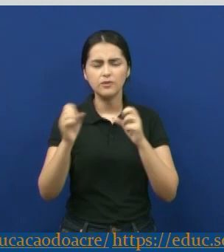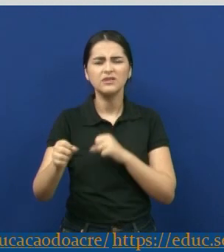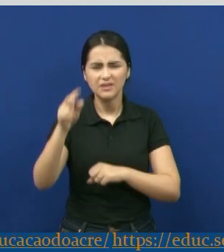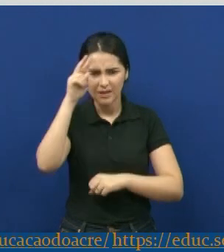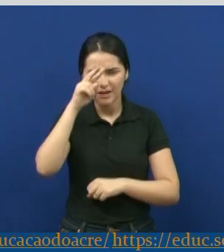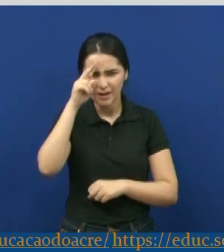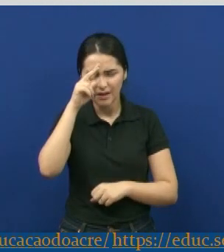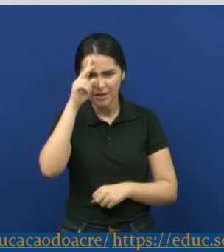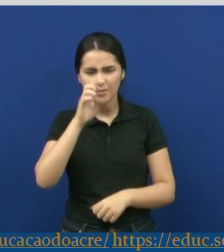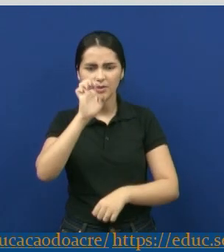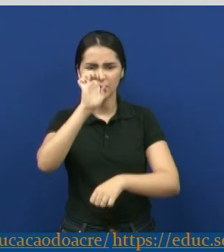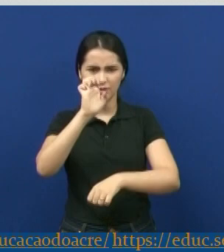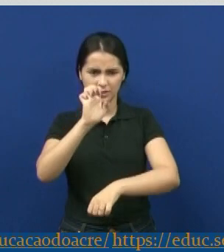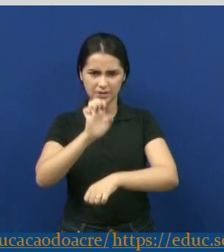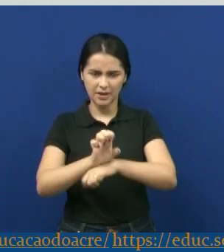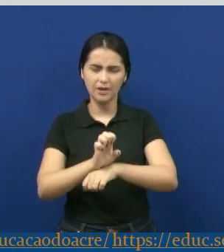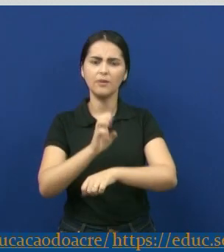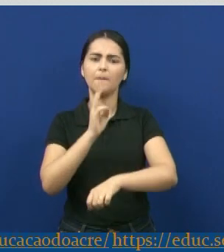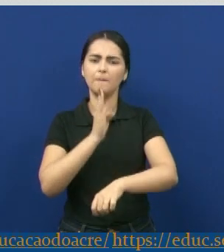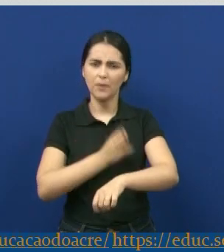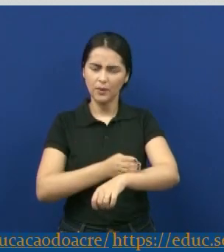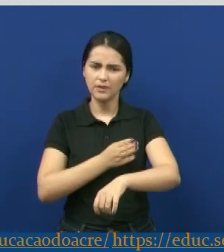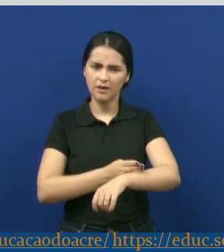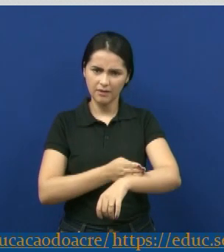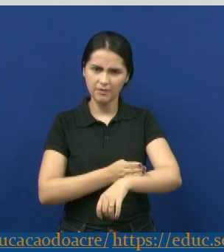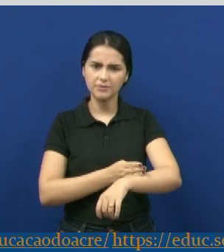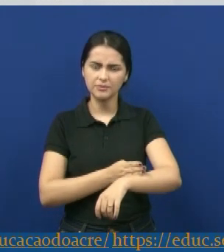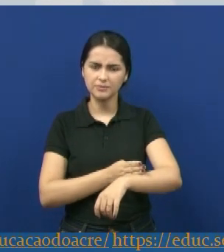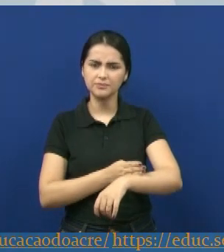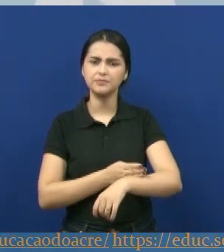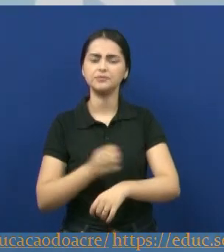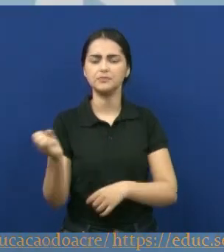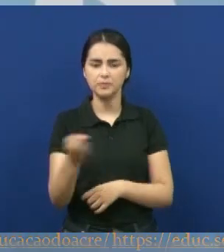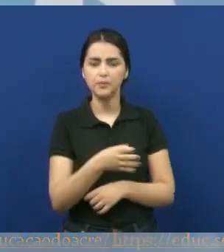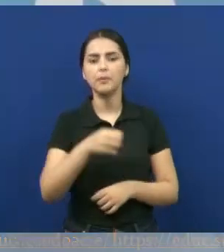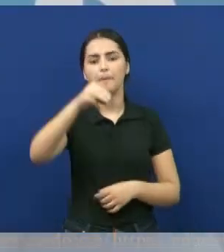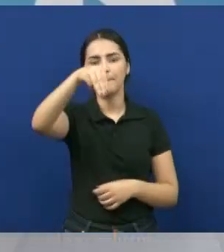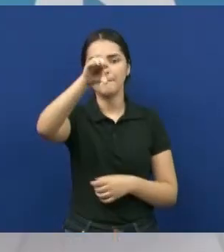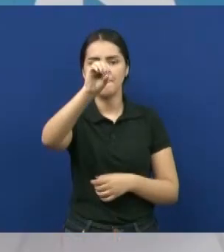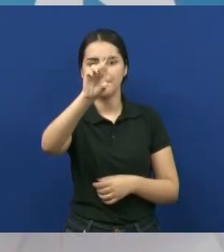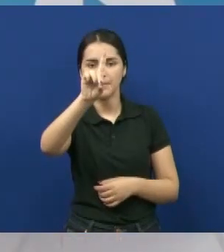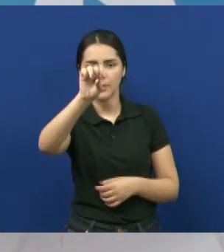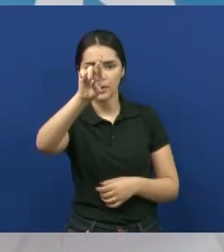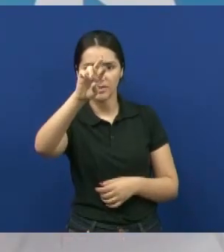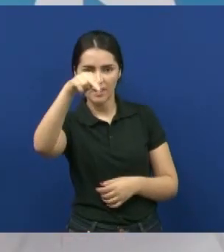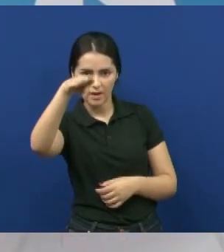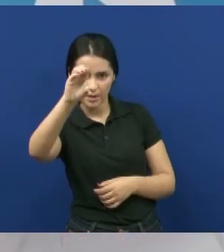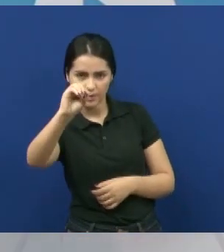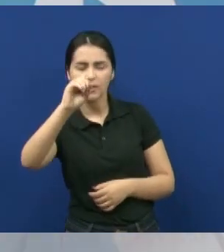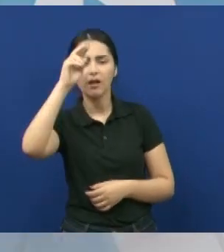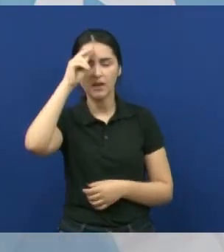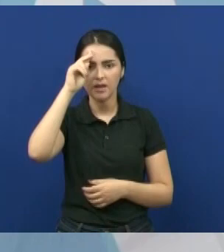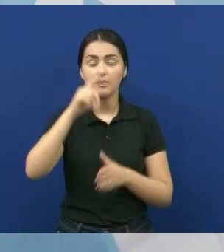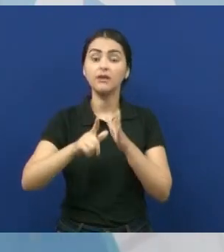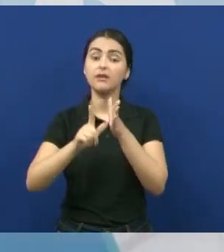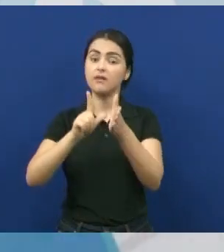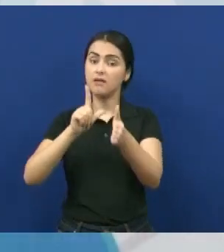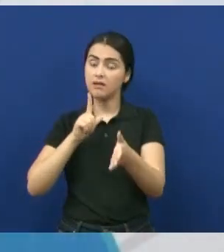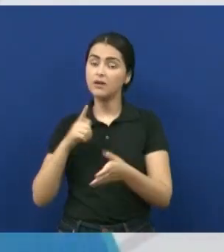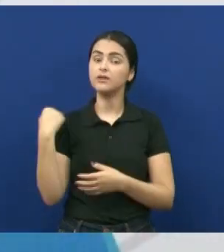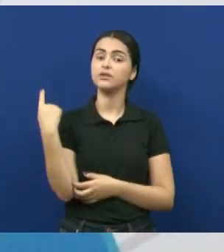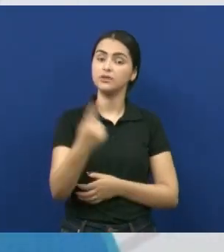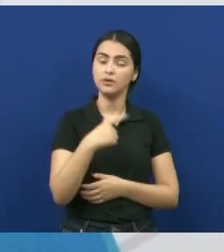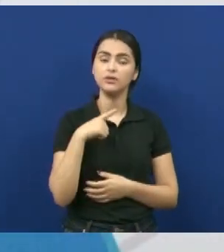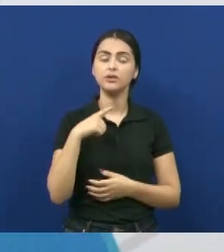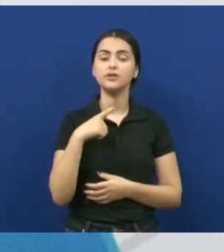Nós não vamos ter uma política diferenciada. Lembra que antes, lá no feudalismo, nós tínhamos o quê? Nós